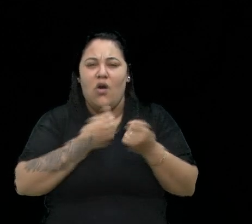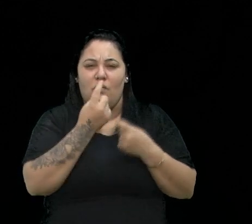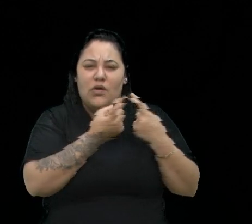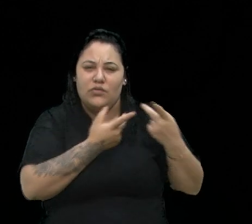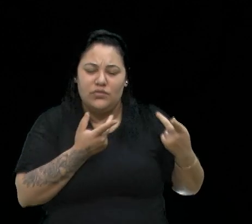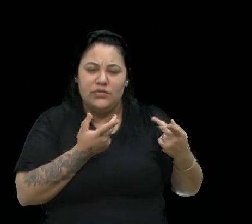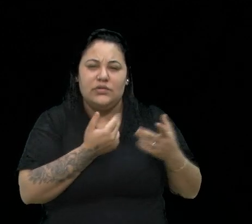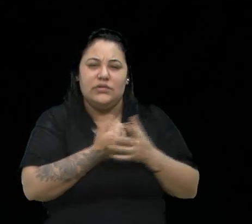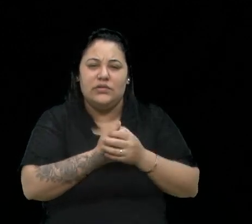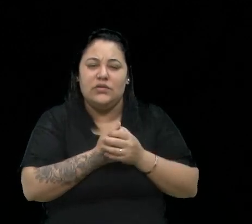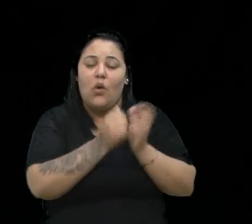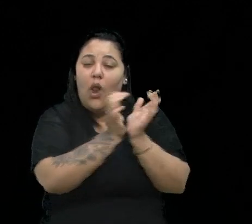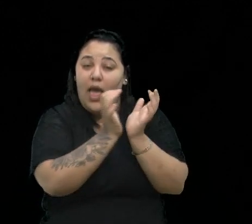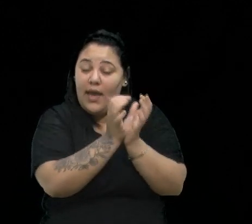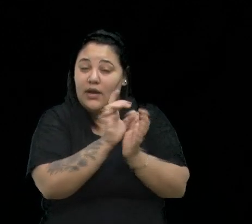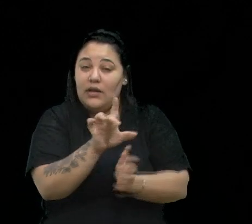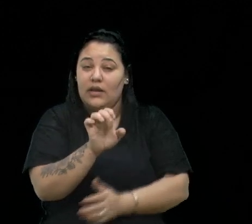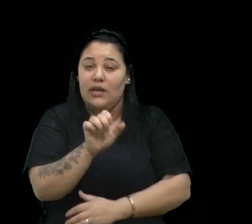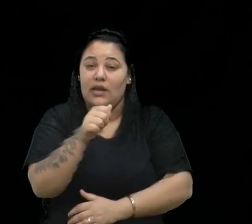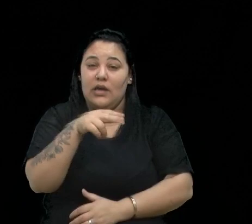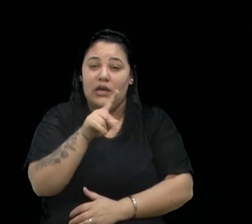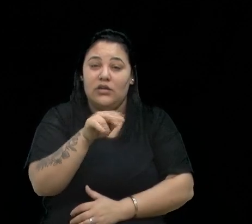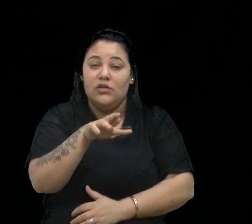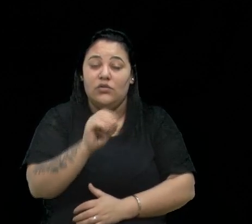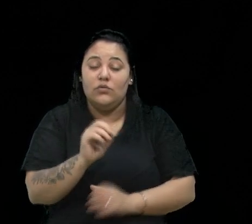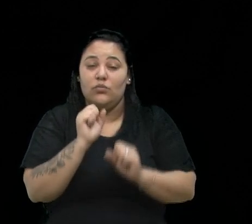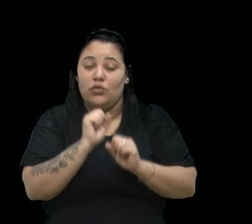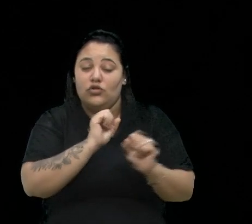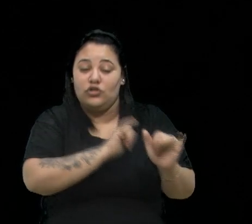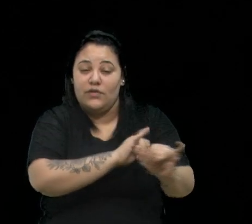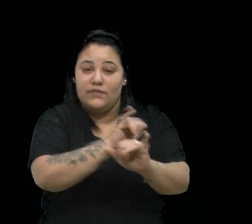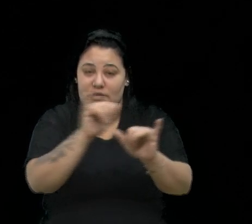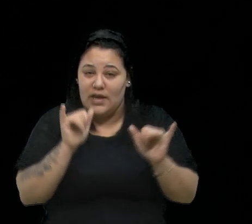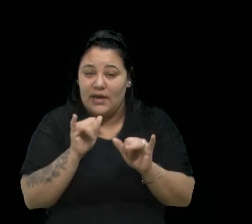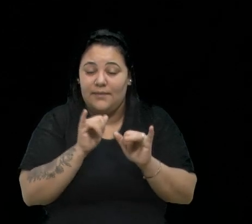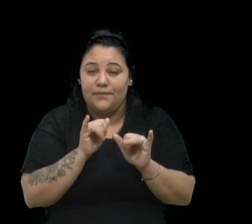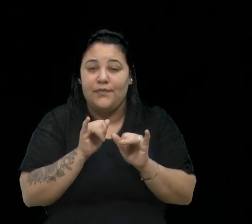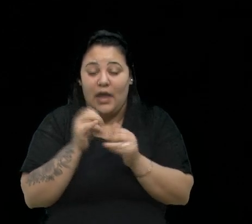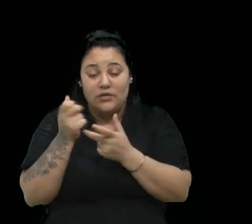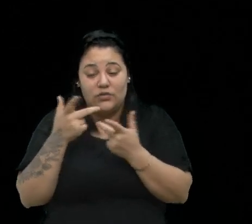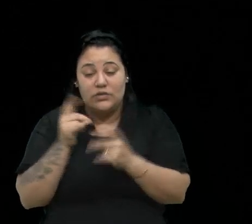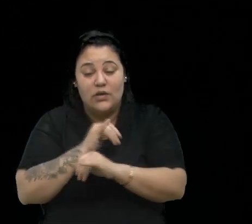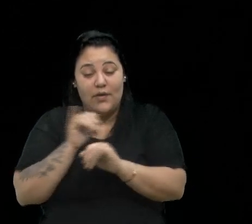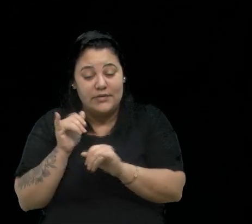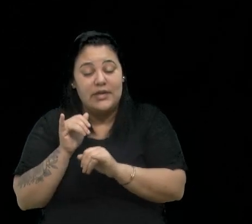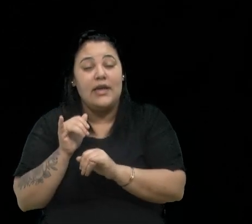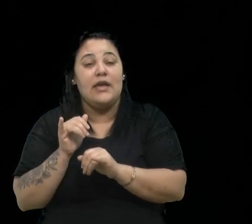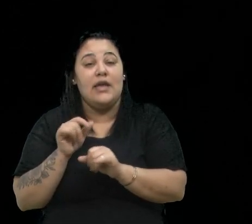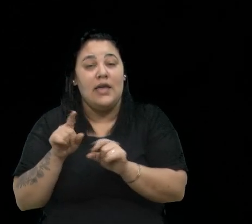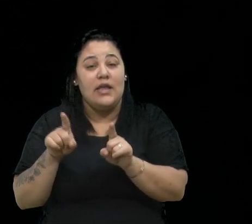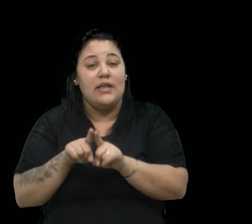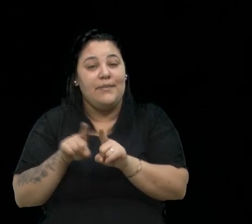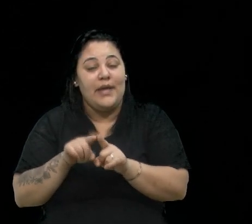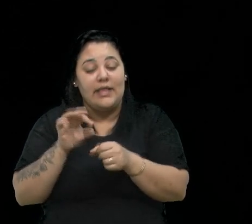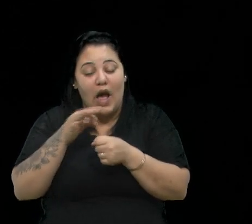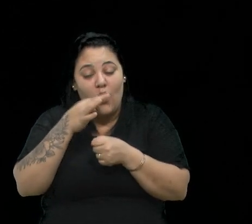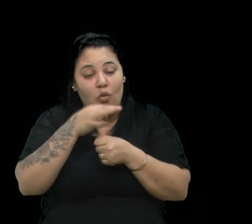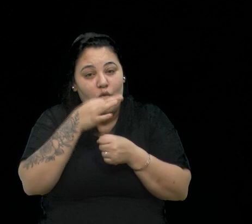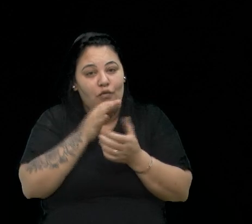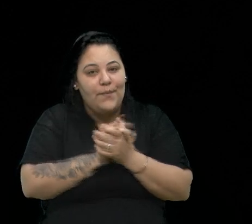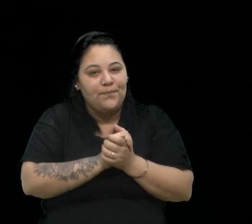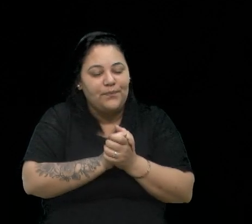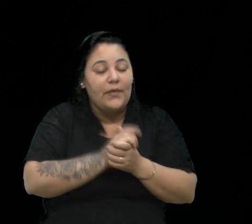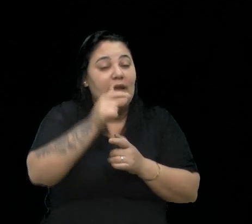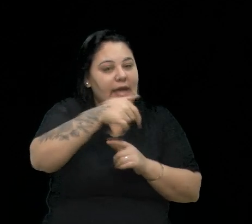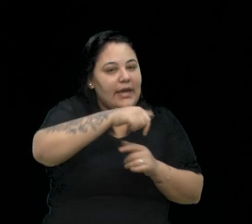pode transmitir também para os agricultores, da situação que eu falei, da uva, e tanto ali da feira, que é provisório por alguns